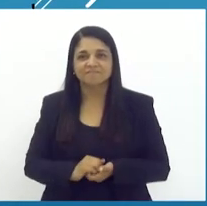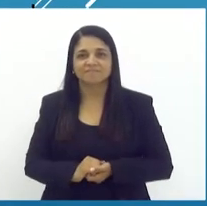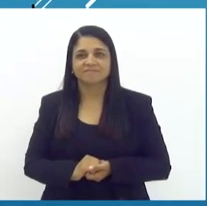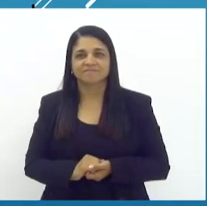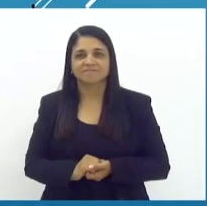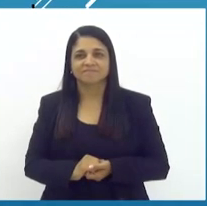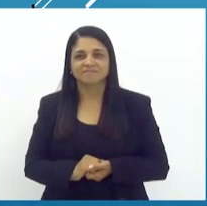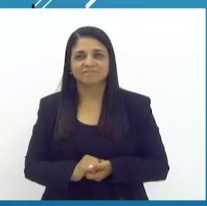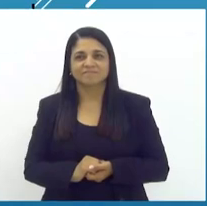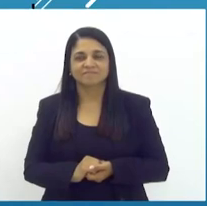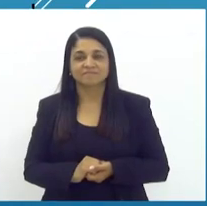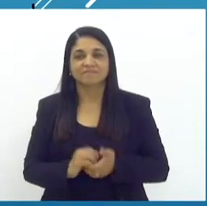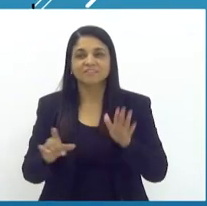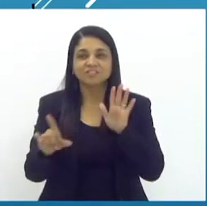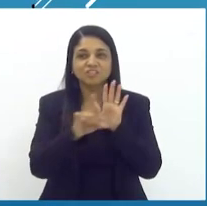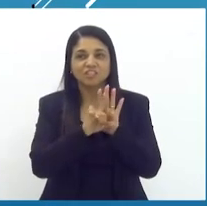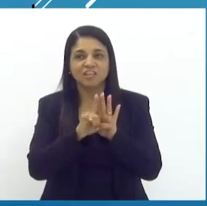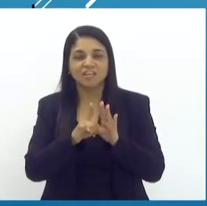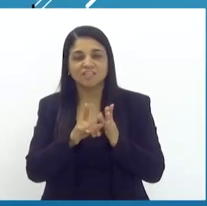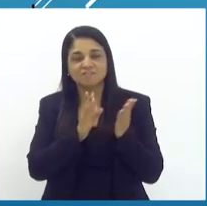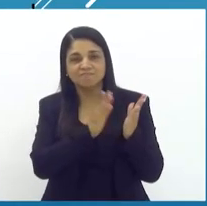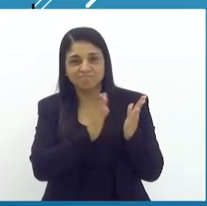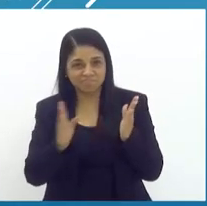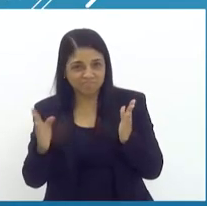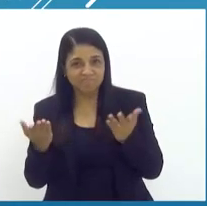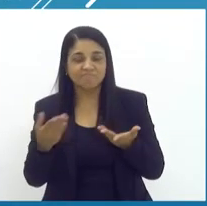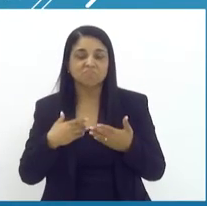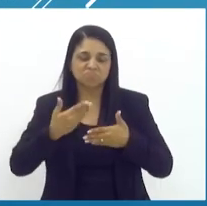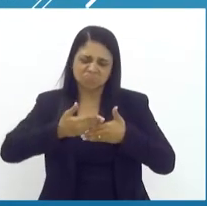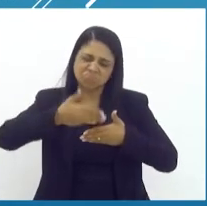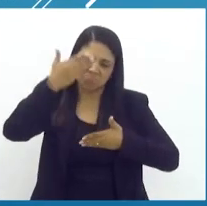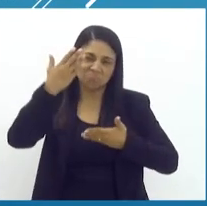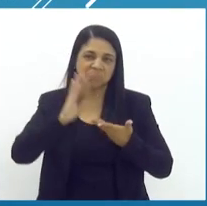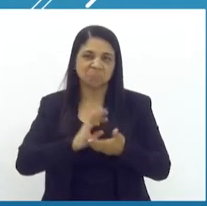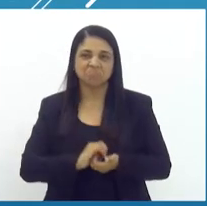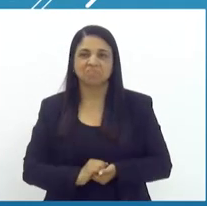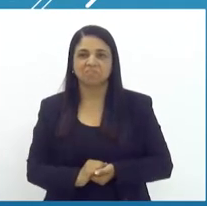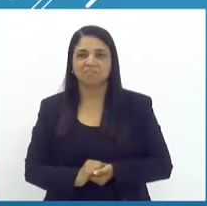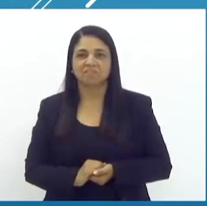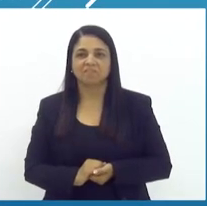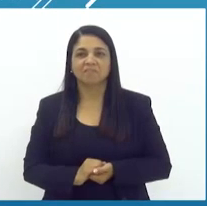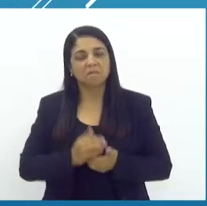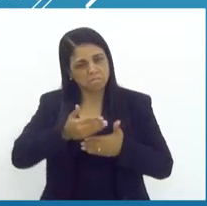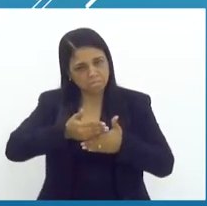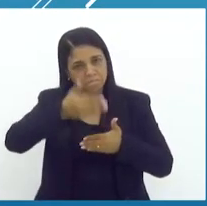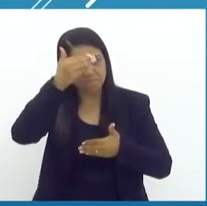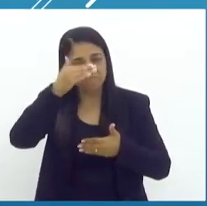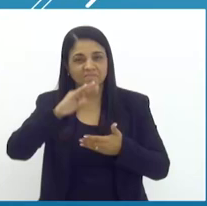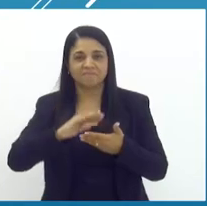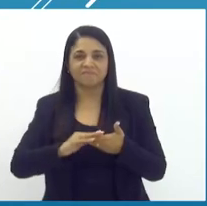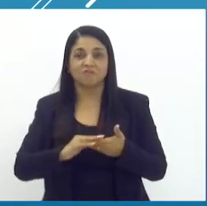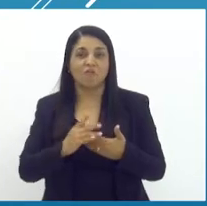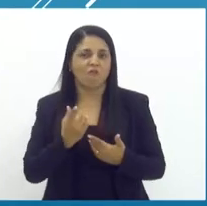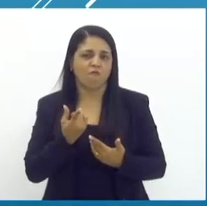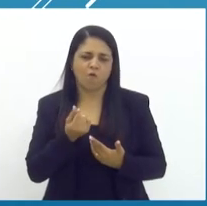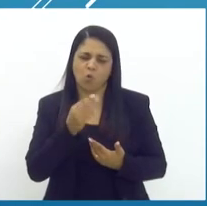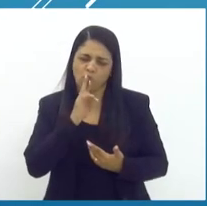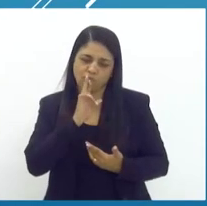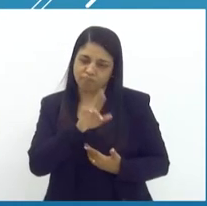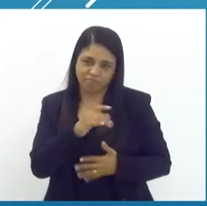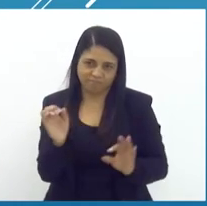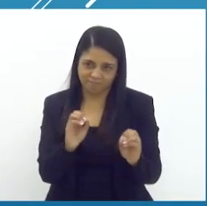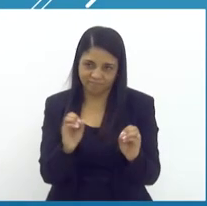não tem que fazer novos cursos Direito pode passar por favor pode passar não vou nem falar do valor absurdo